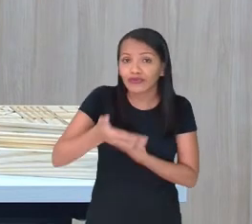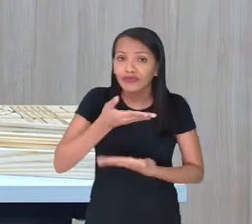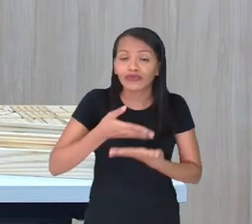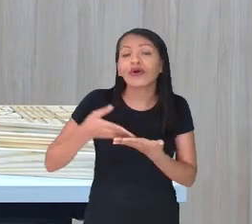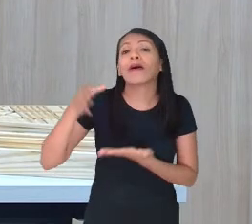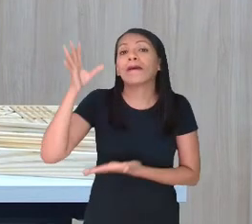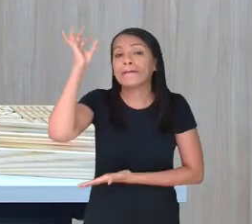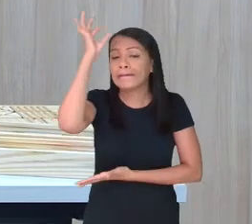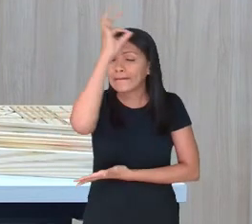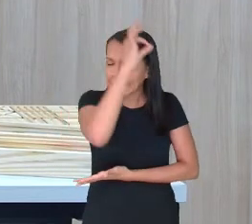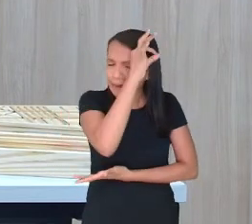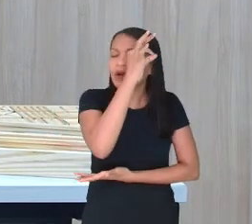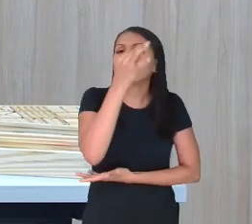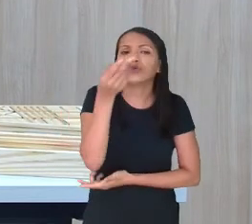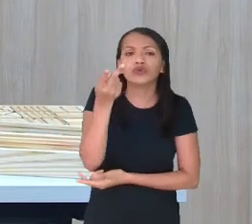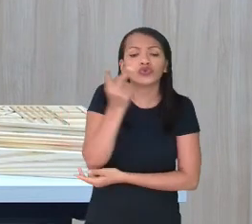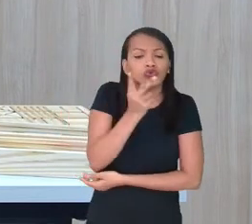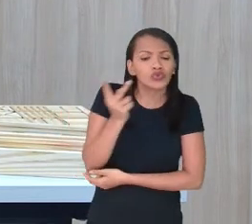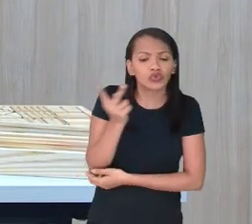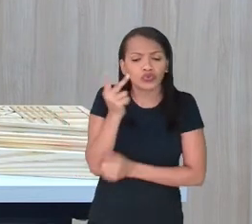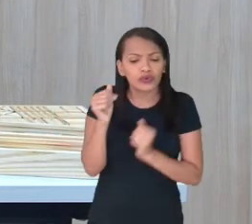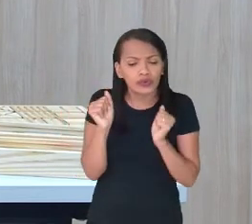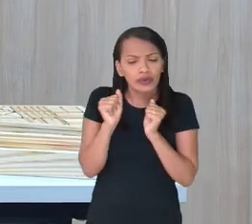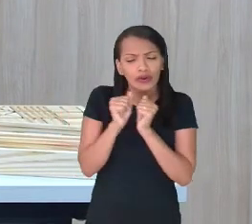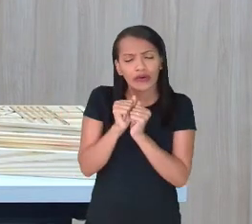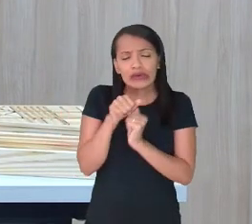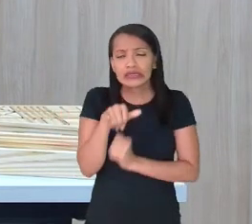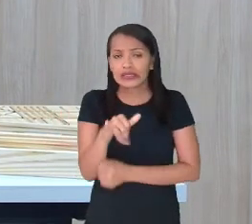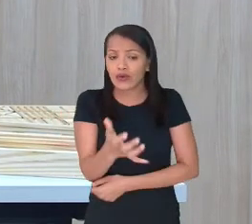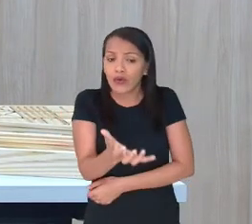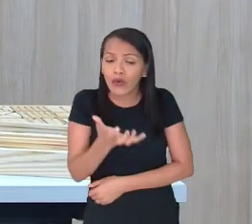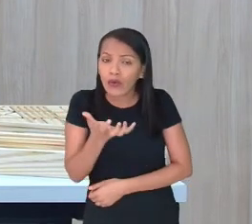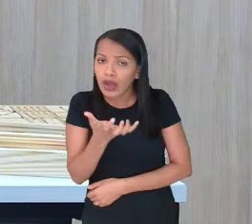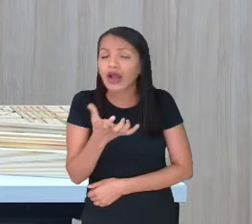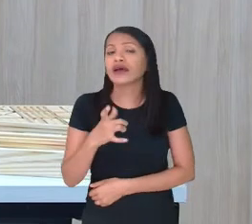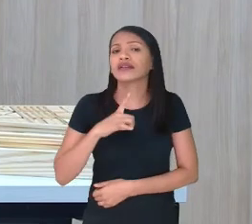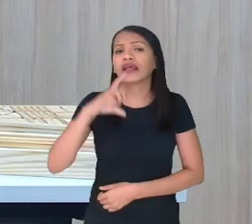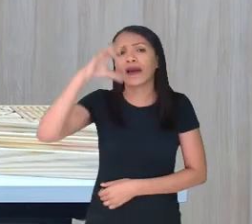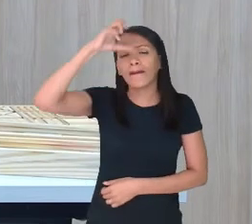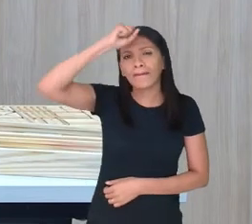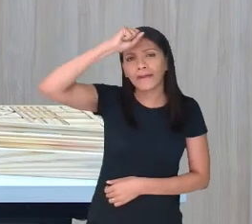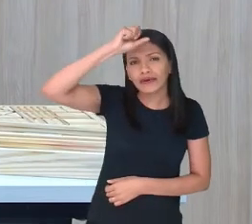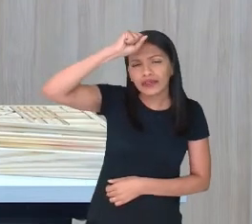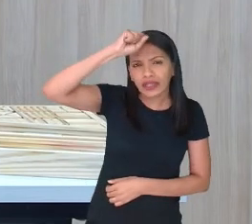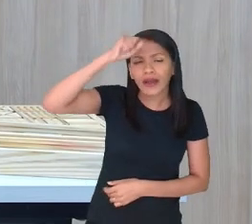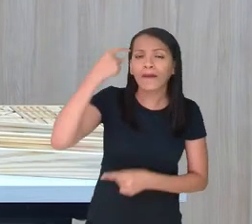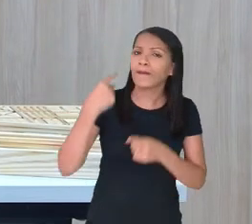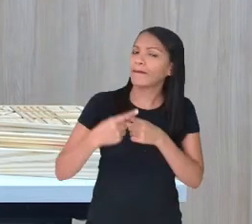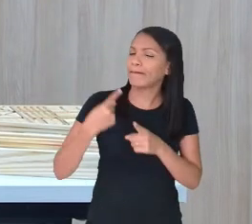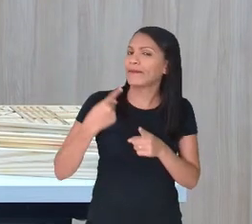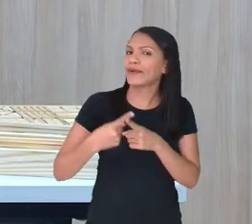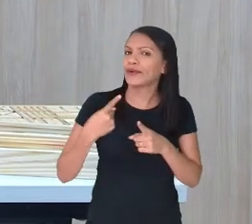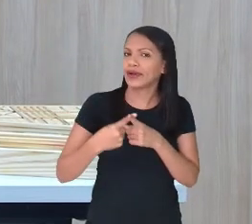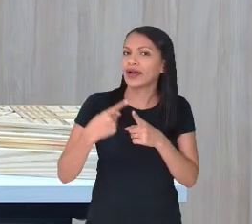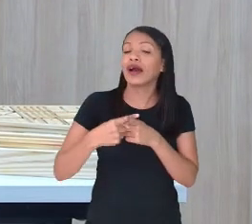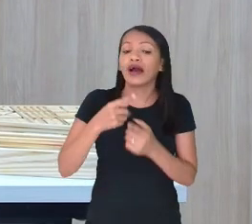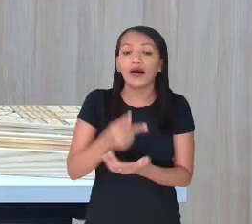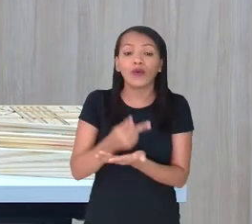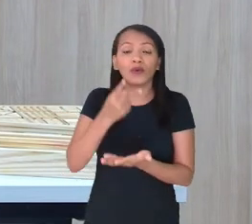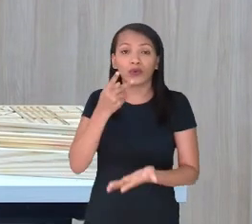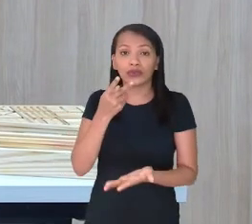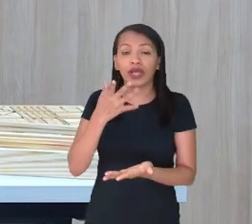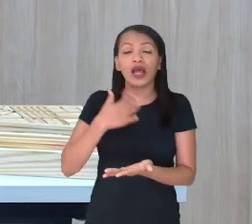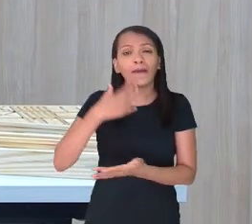As duas estão bem juntinhas. Se eu quero que exista aprendizagem, é porque aconteceu